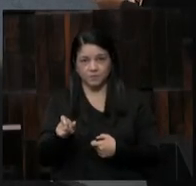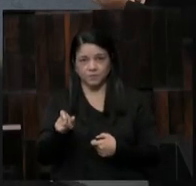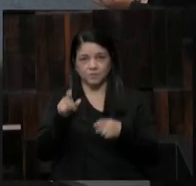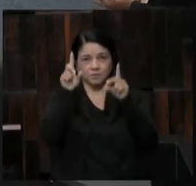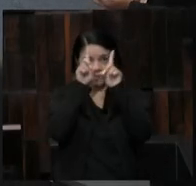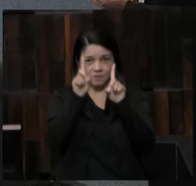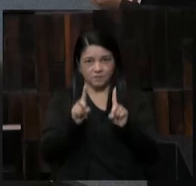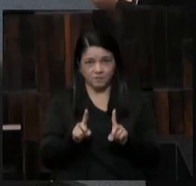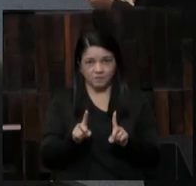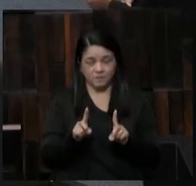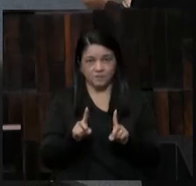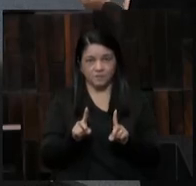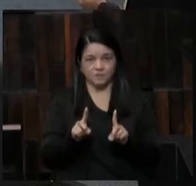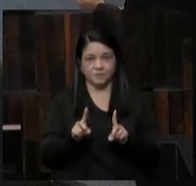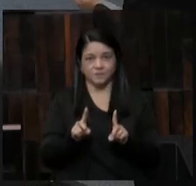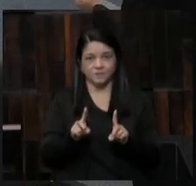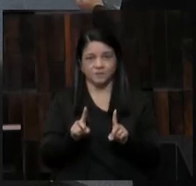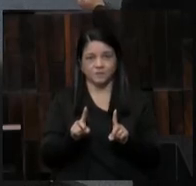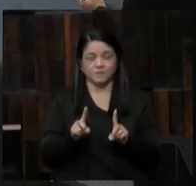com Deficiência.